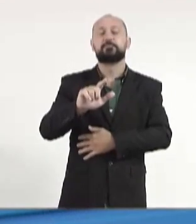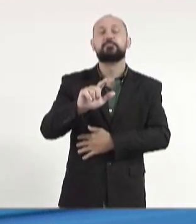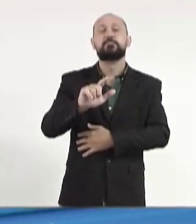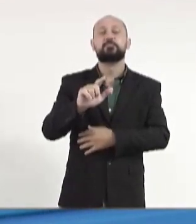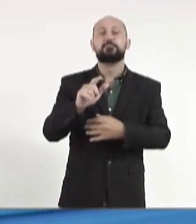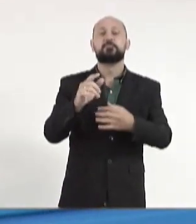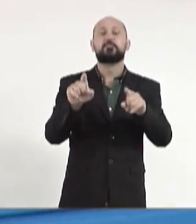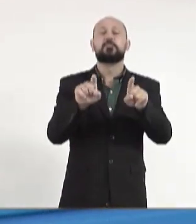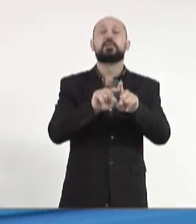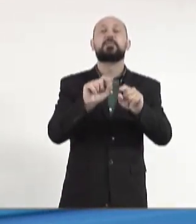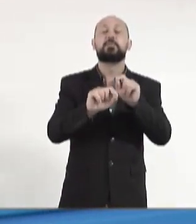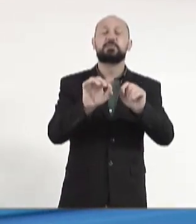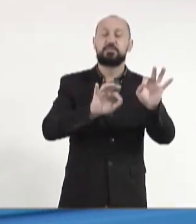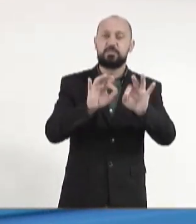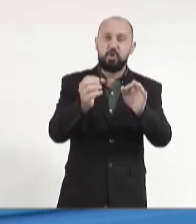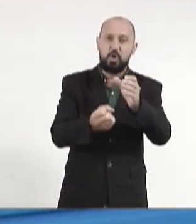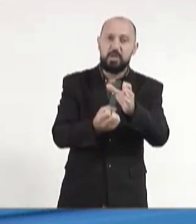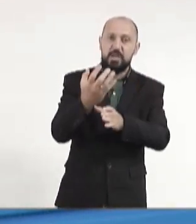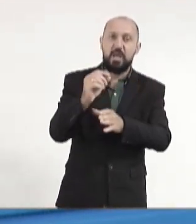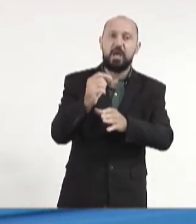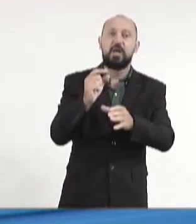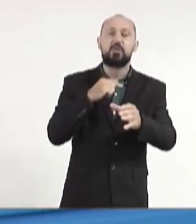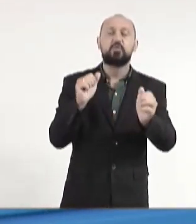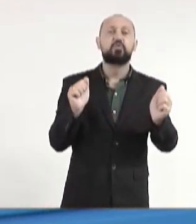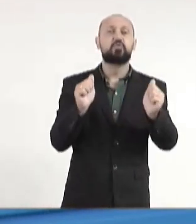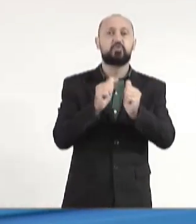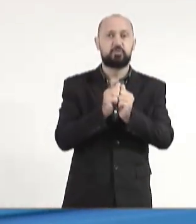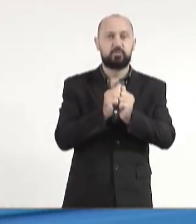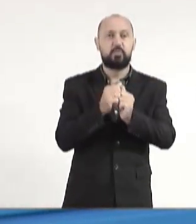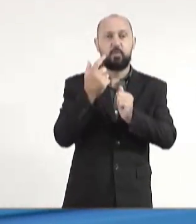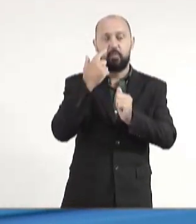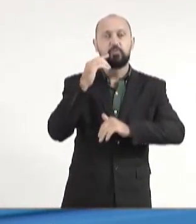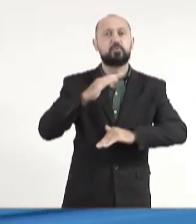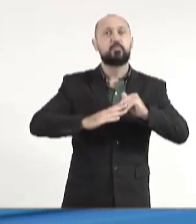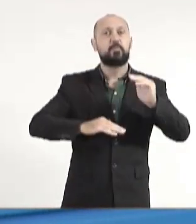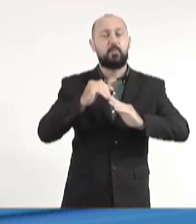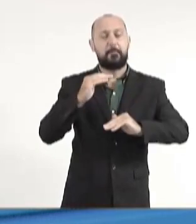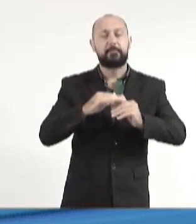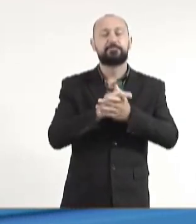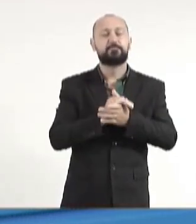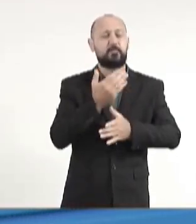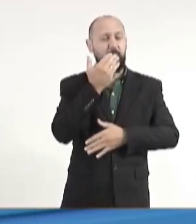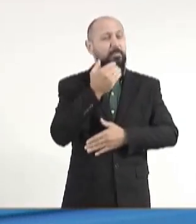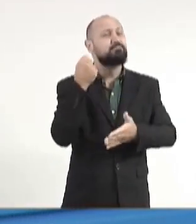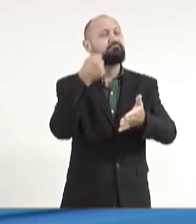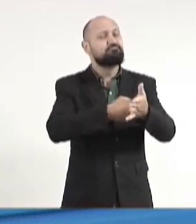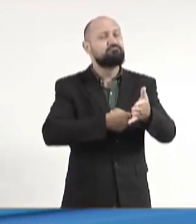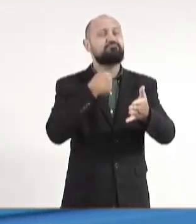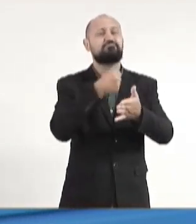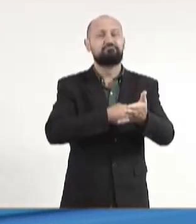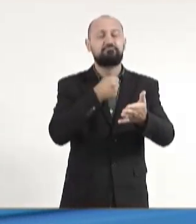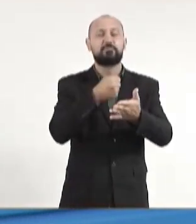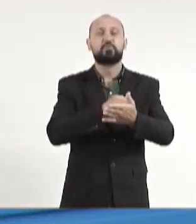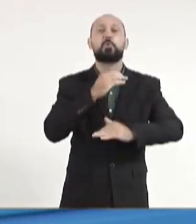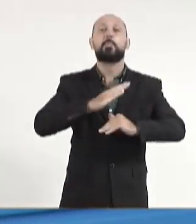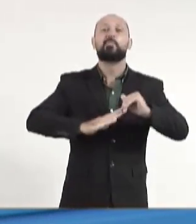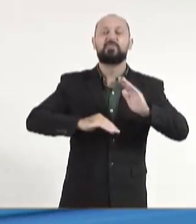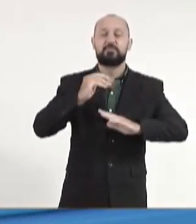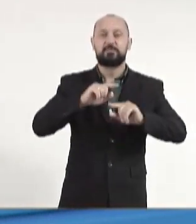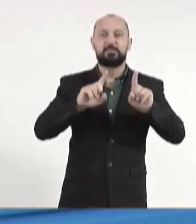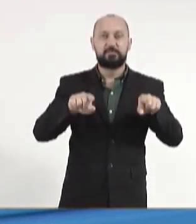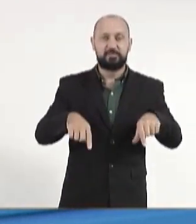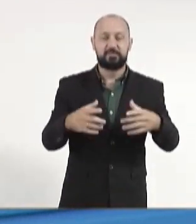deputado Renato Câmara, algumas semanas, apresentou um pedido ao governo do estado, fazendo a solicitação da elaboração de um plano de cargos e carreiras para os servidores da Agraer.